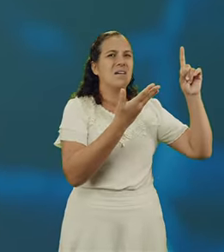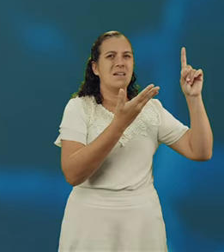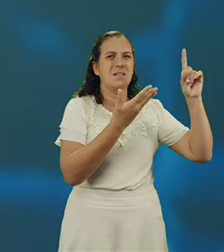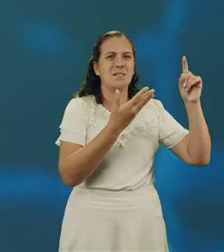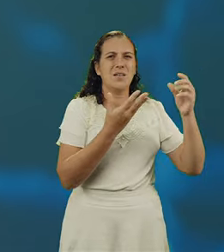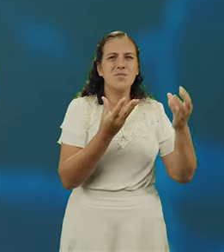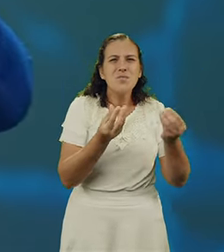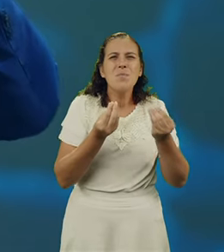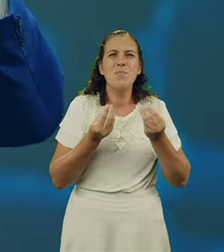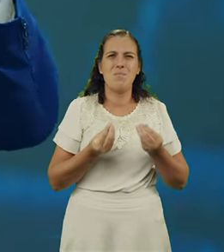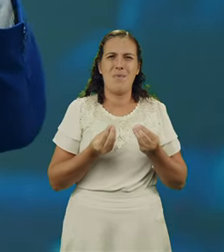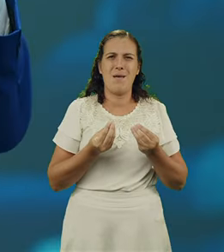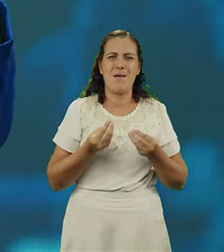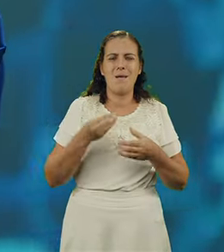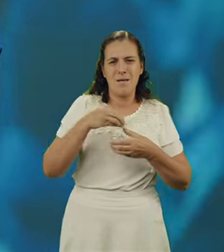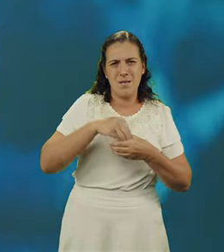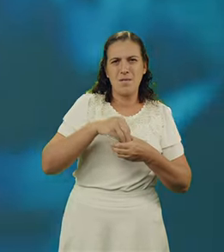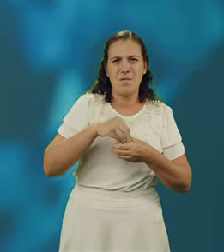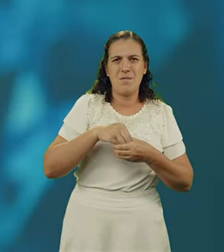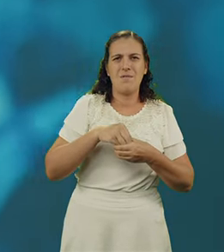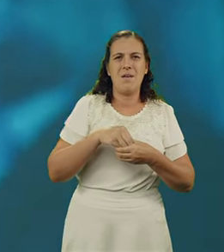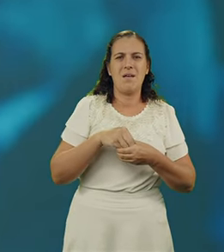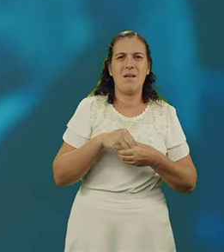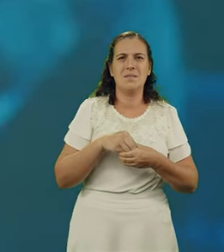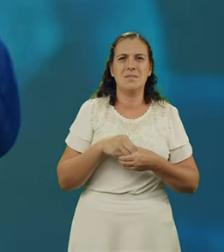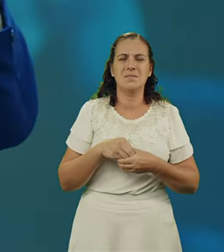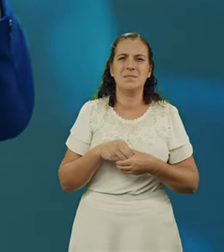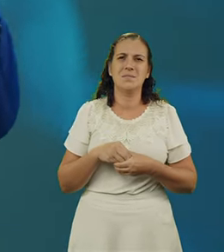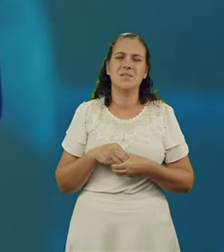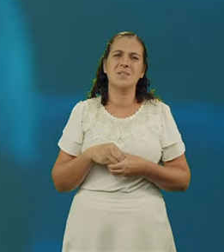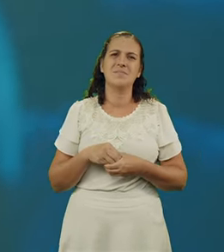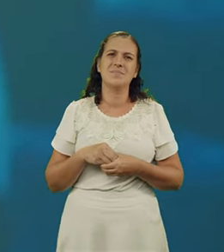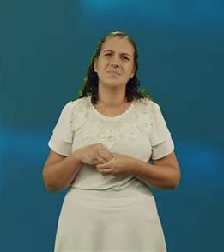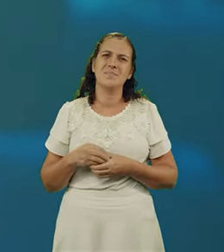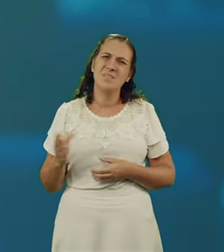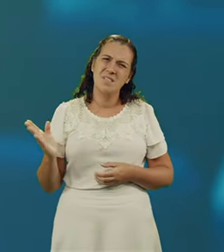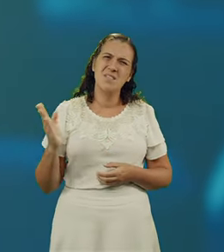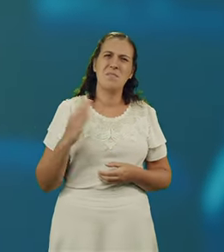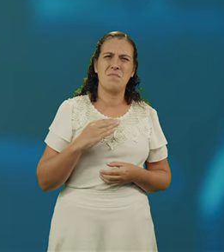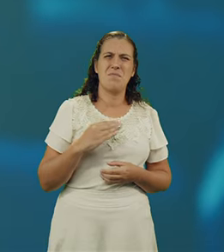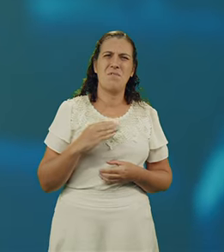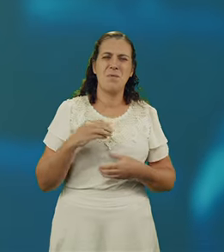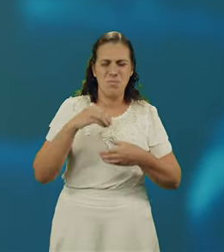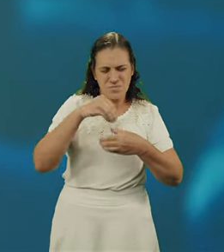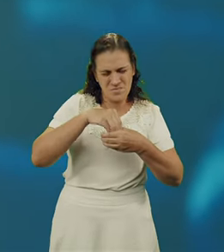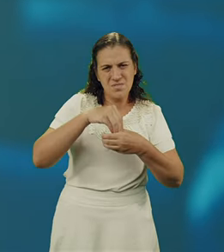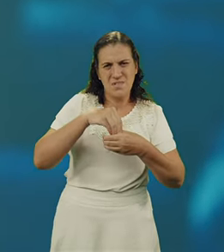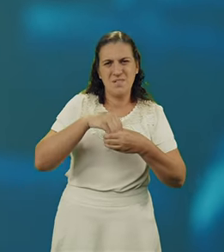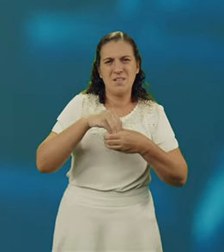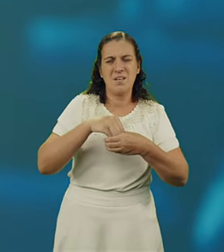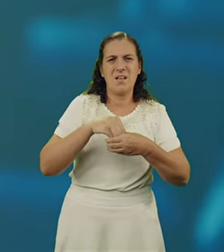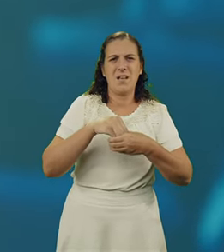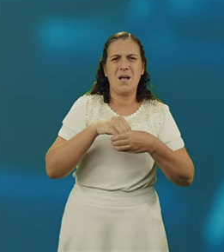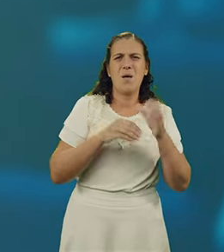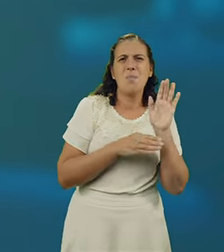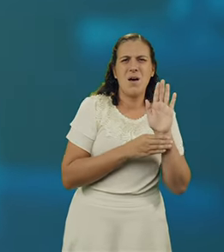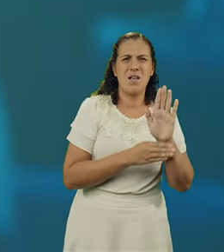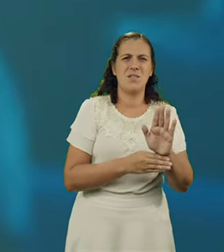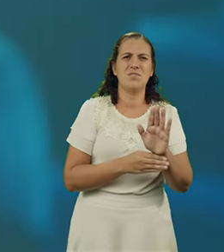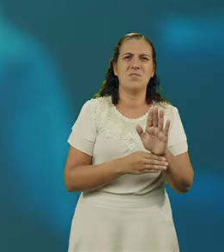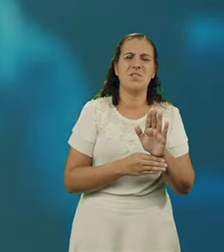melhor. Todos exercitando a generosidade. Pega aí, em nome de Jesus. Levanta, levanta a sua oferta. Pega a sua